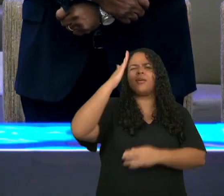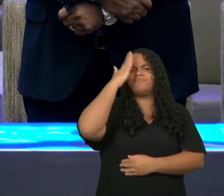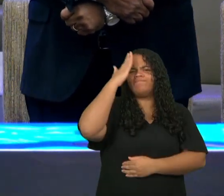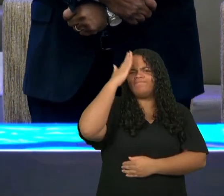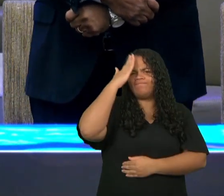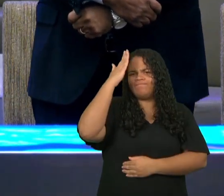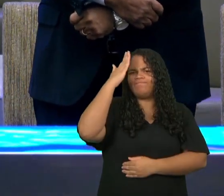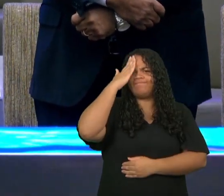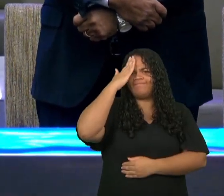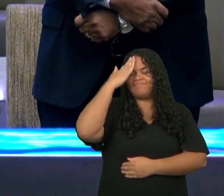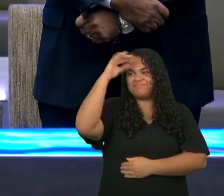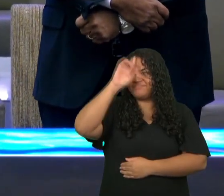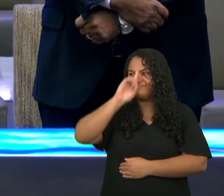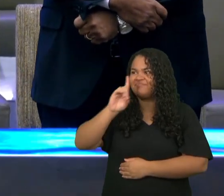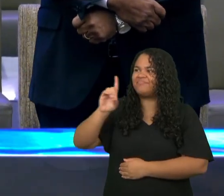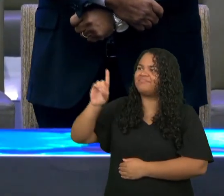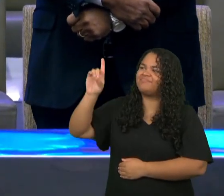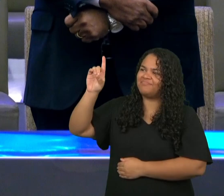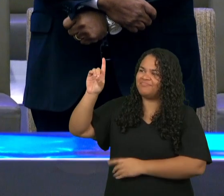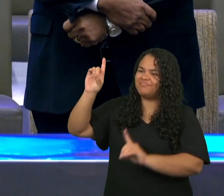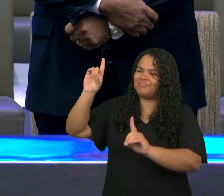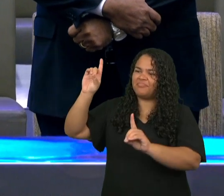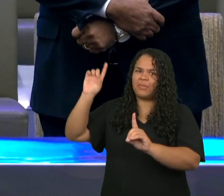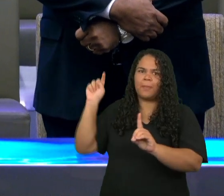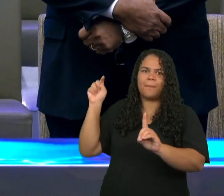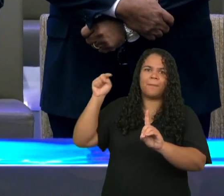o lado misterioso da vontade de Deus.